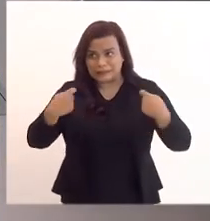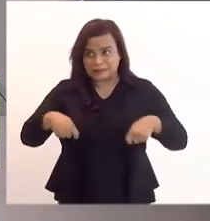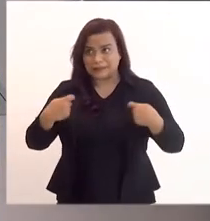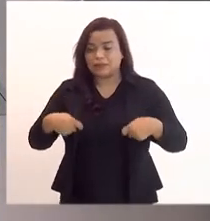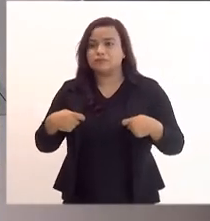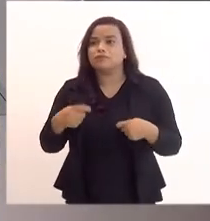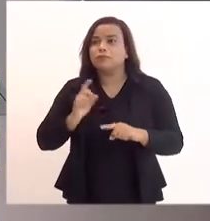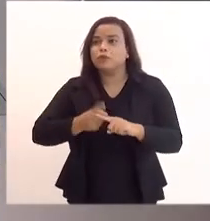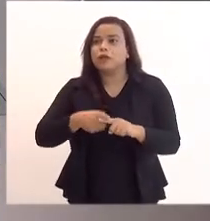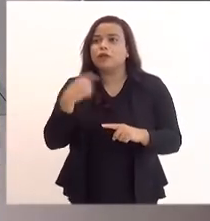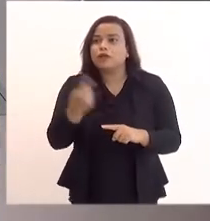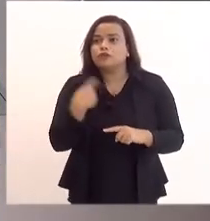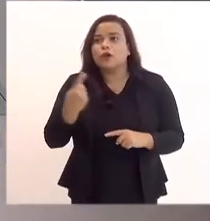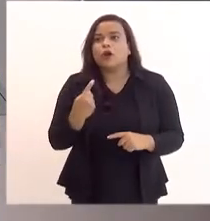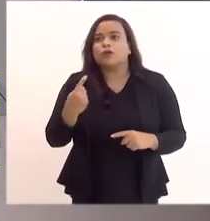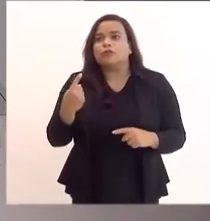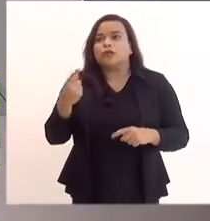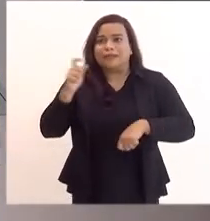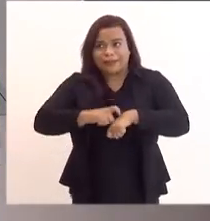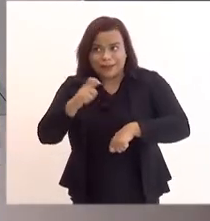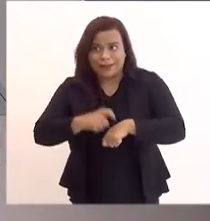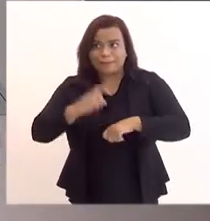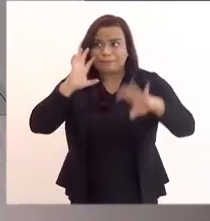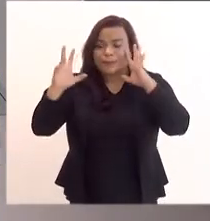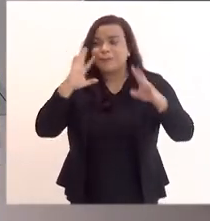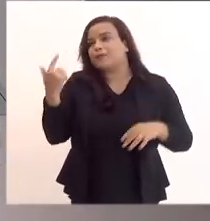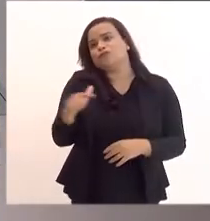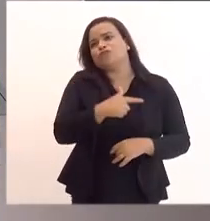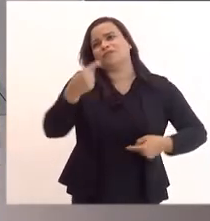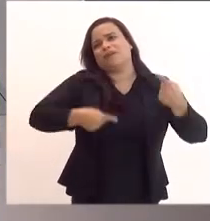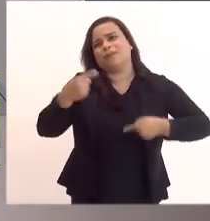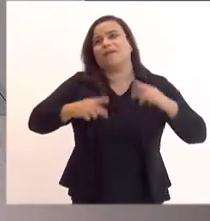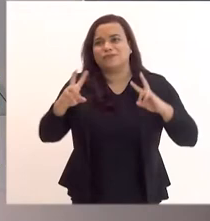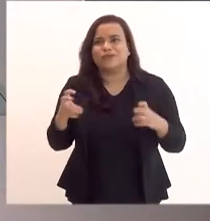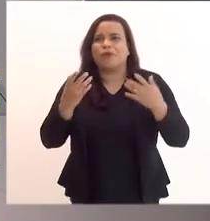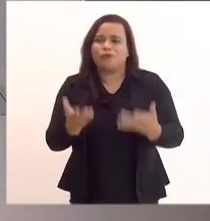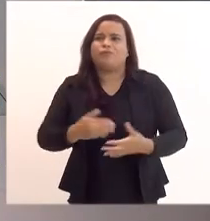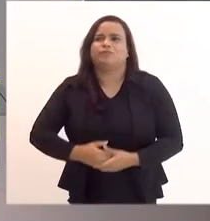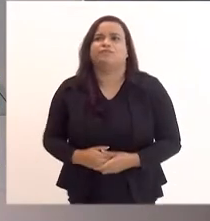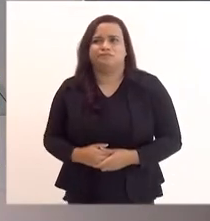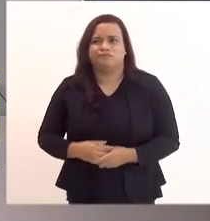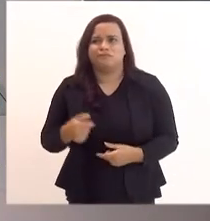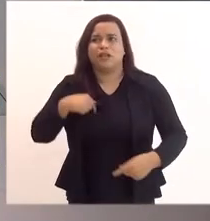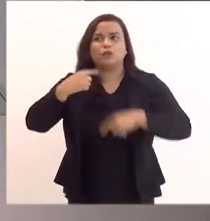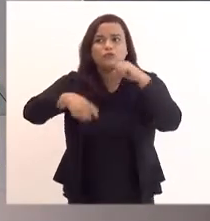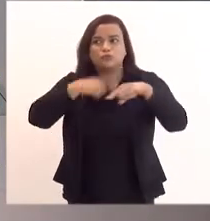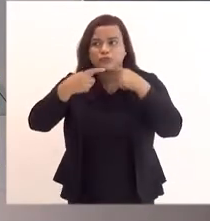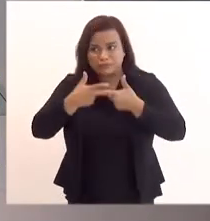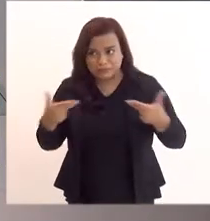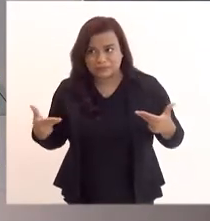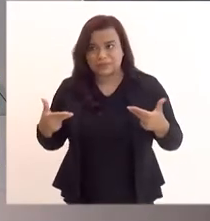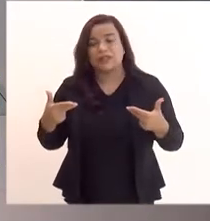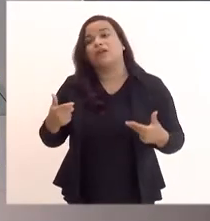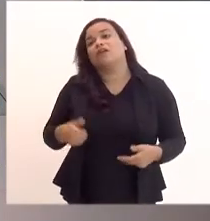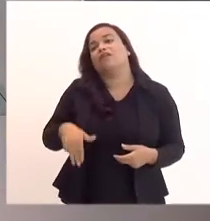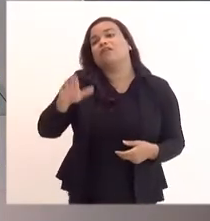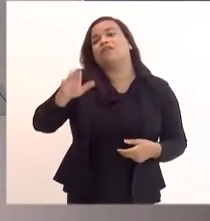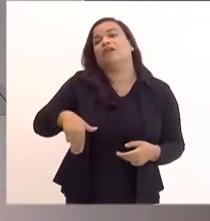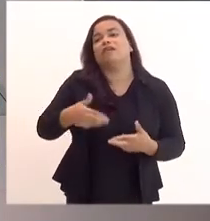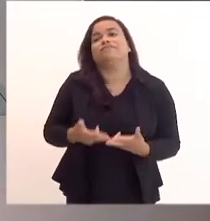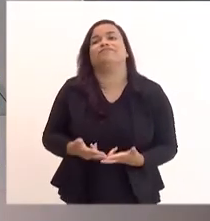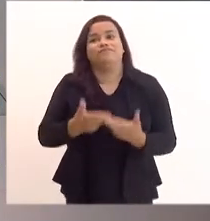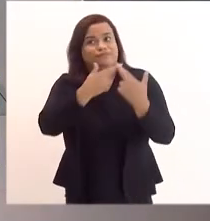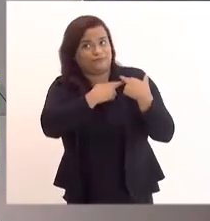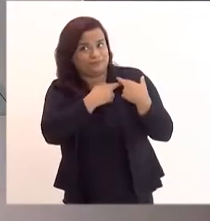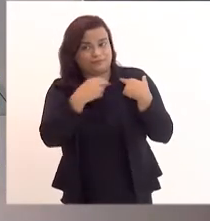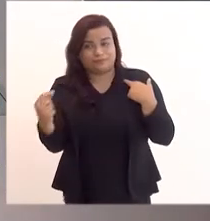Porque nós não tivemos esse tempo ainda para fazer esse debate. Eu ainda tenho dúvidas a respeito de quem deve, deputado